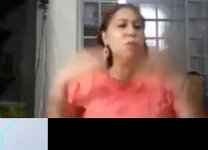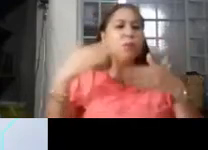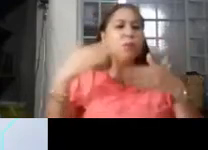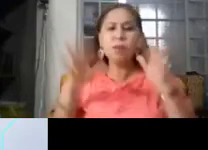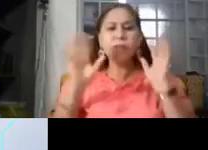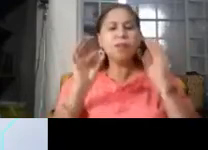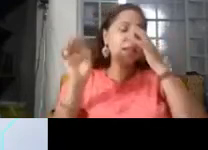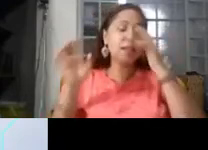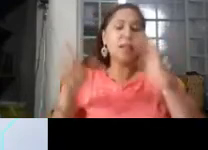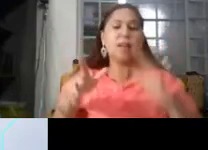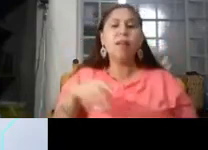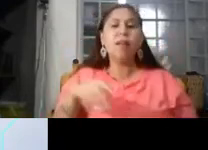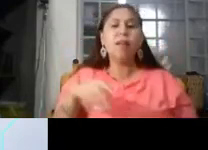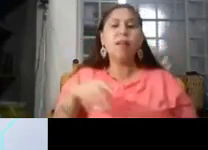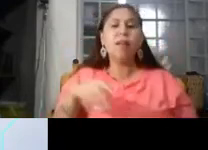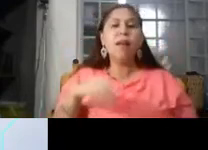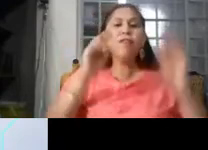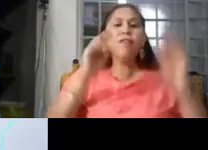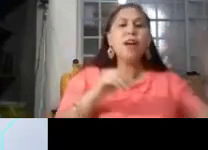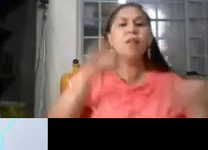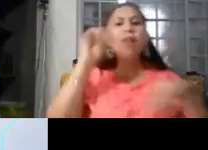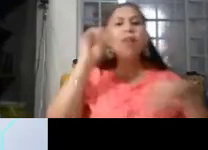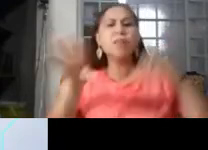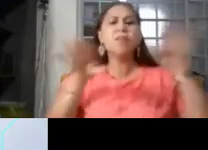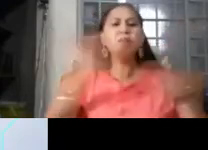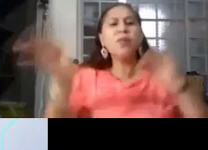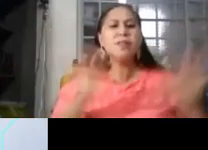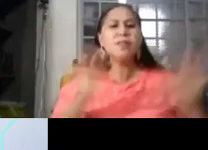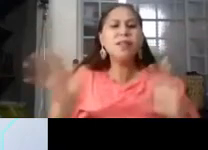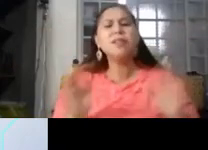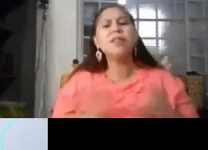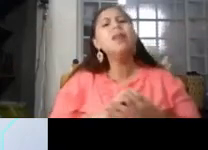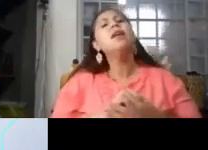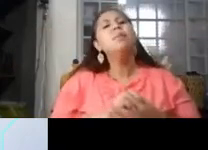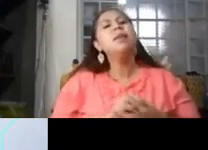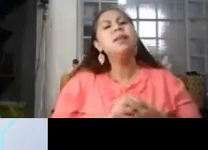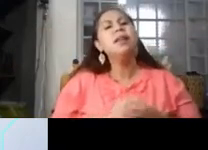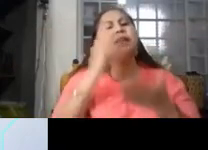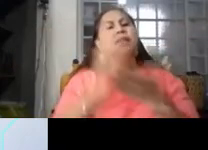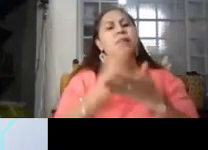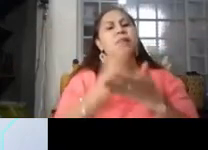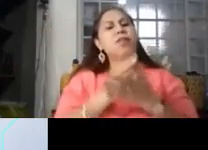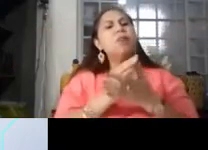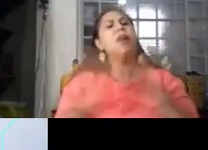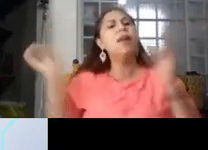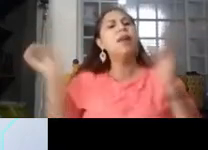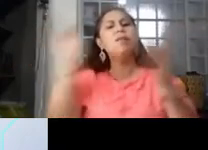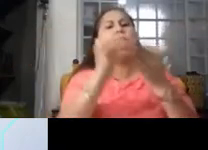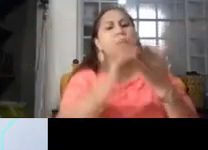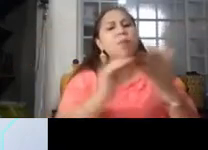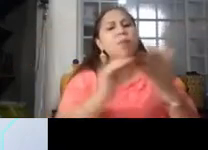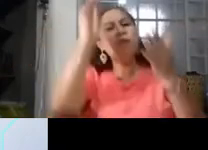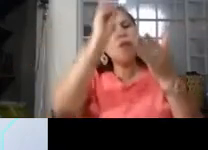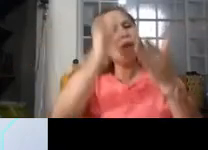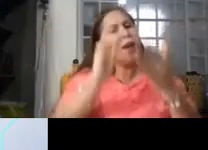todo mundo entrou no Telegram. Aí eu ficar colocando em dois cantos, né? Mas aí tá tendo essa dificuldade, eu vou lá, é bom